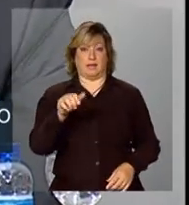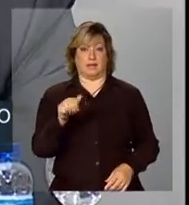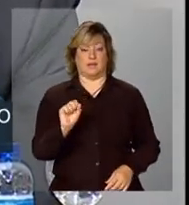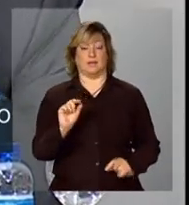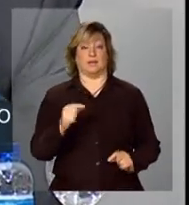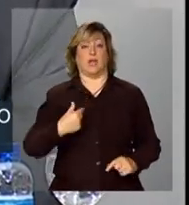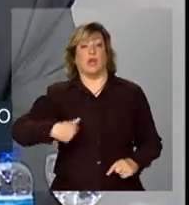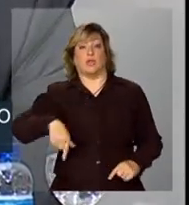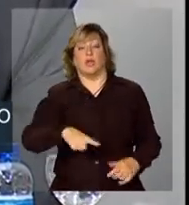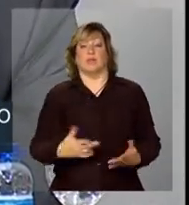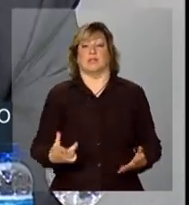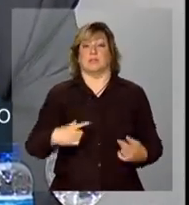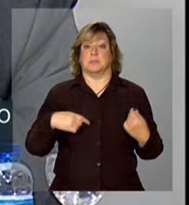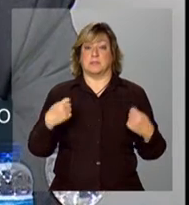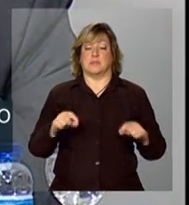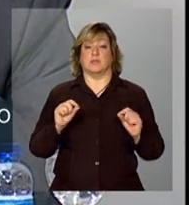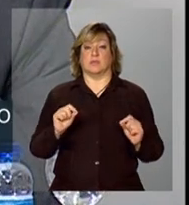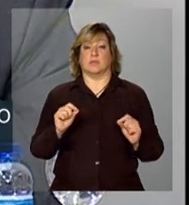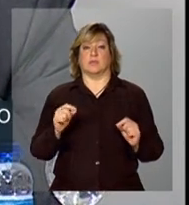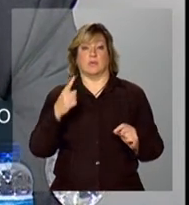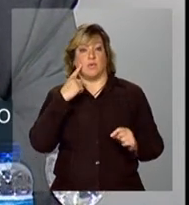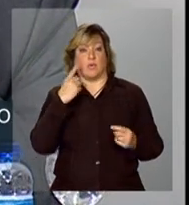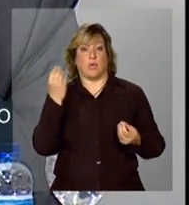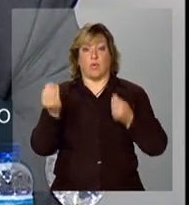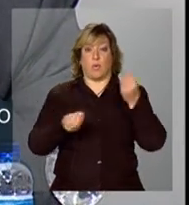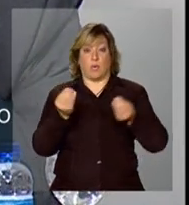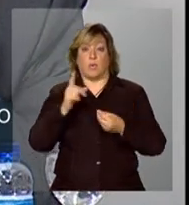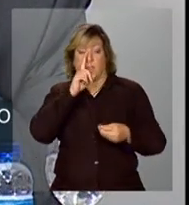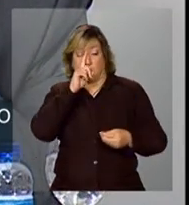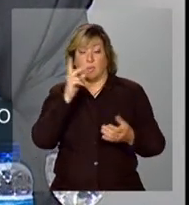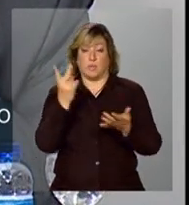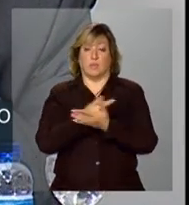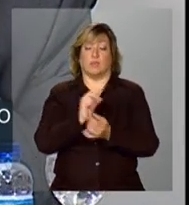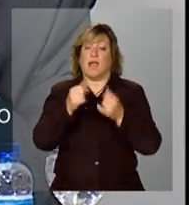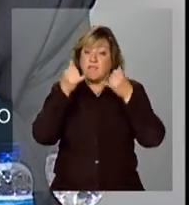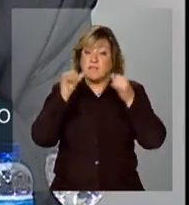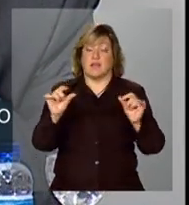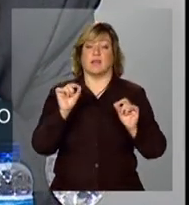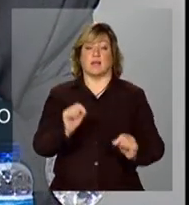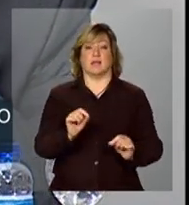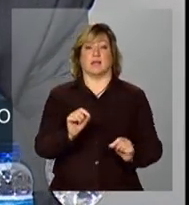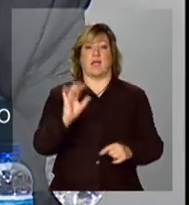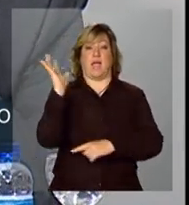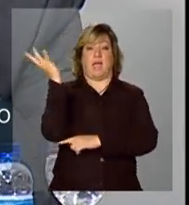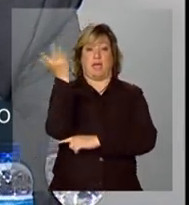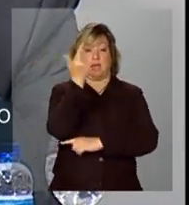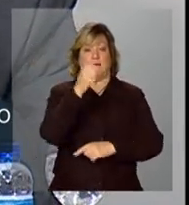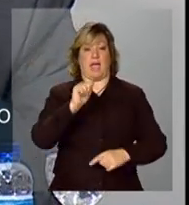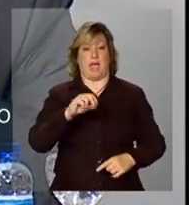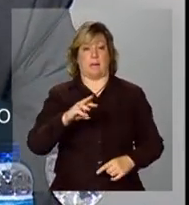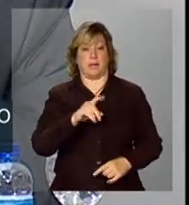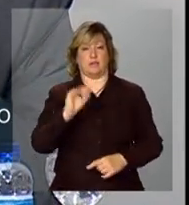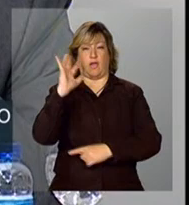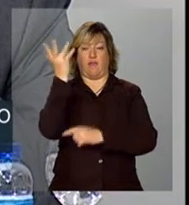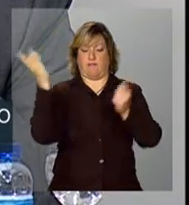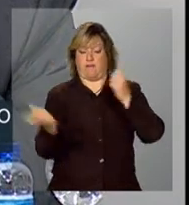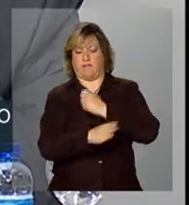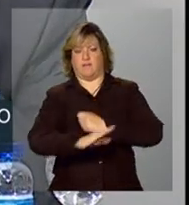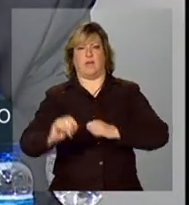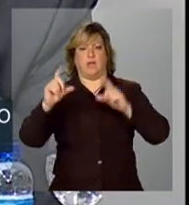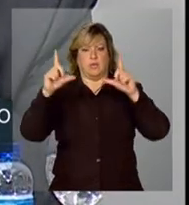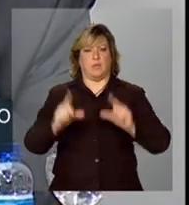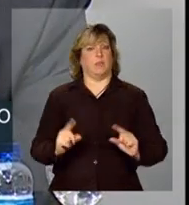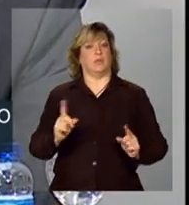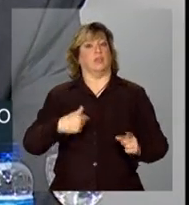de desmatar a floresta amazônica em até 40% até 2050, se nós não trabalharmos forte contra isso, e